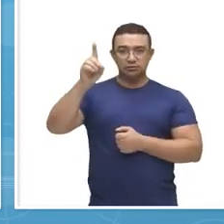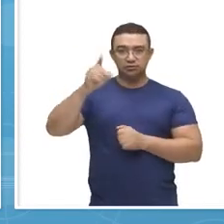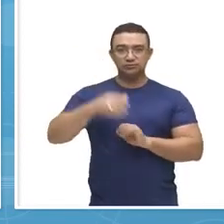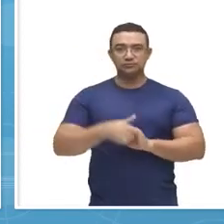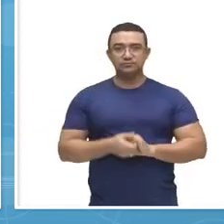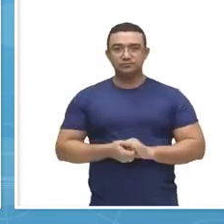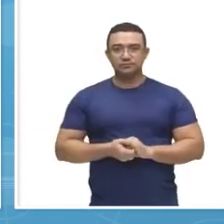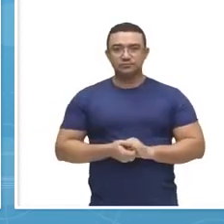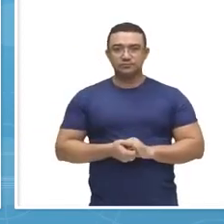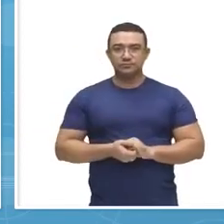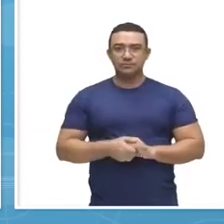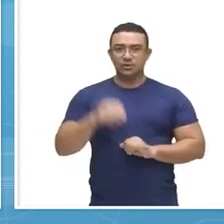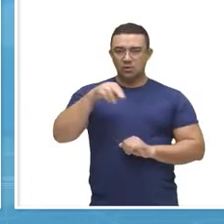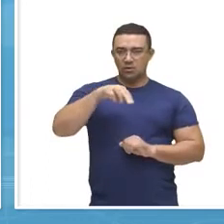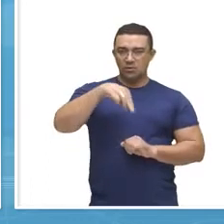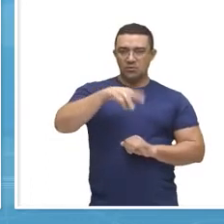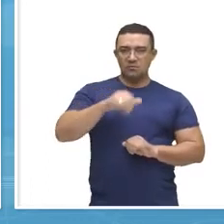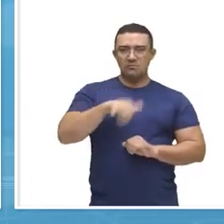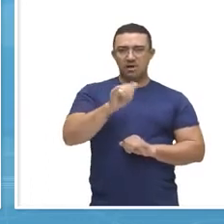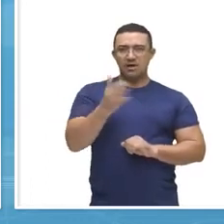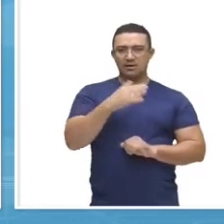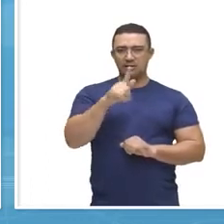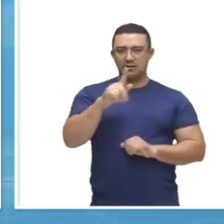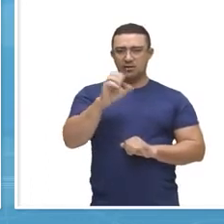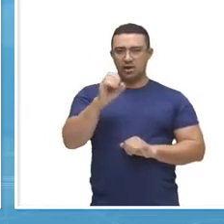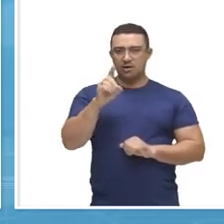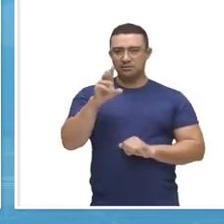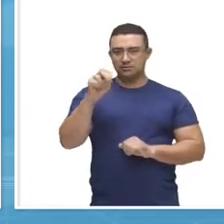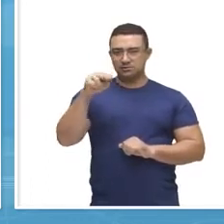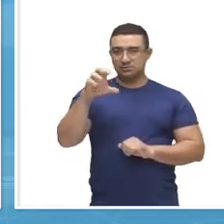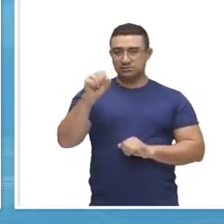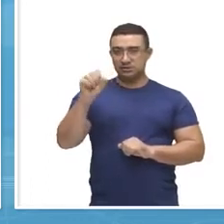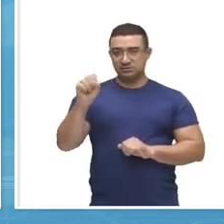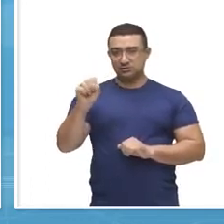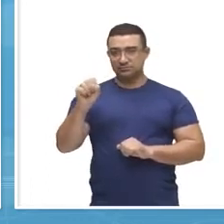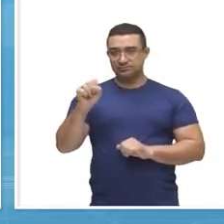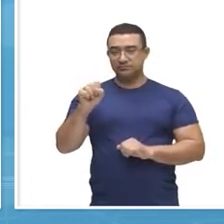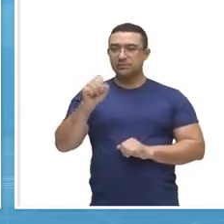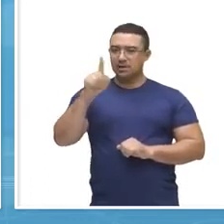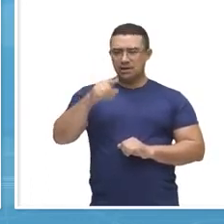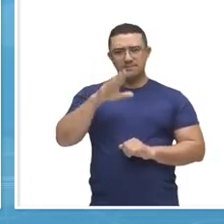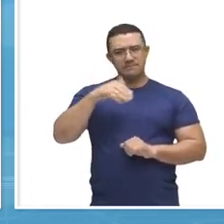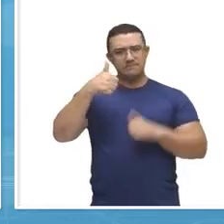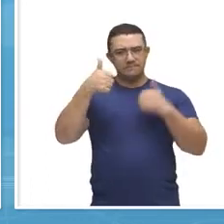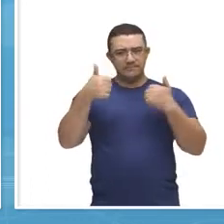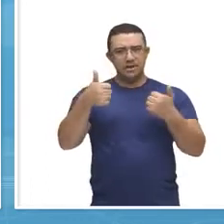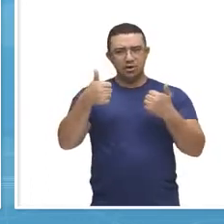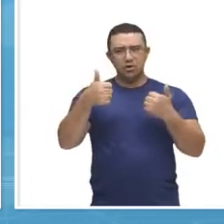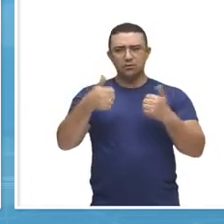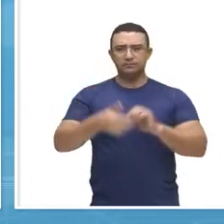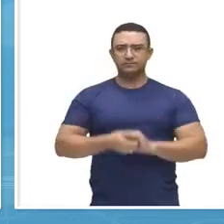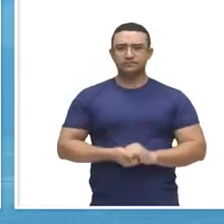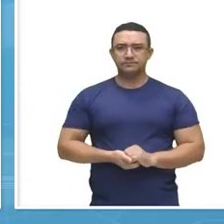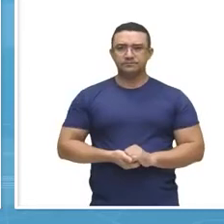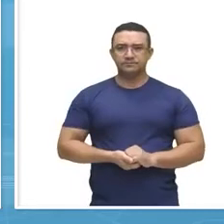porque existem questões aí religiosas, tá? Então, utiliza a expressão goodness como algo mais genérico.